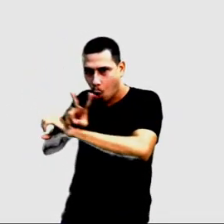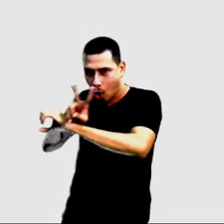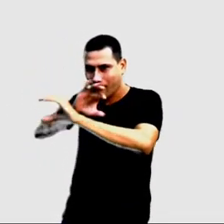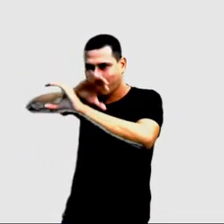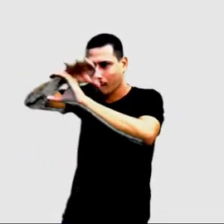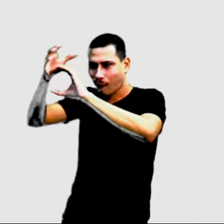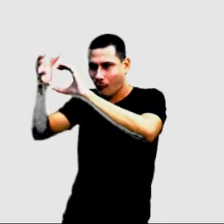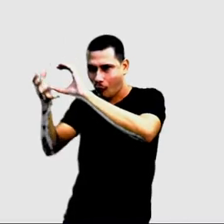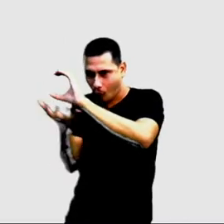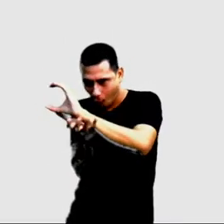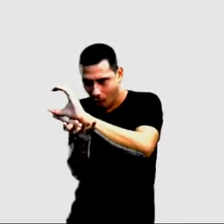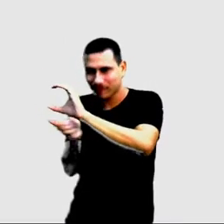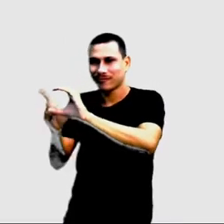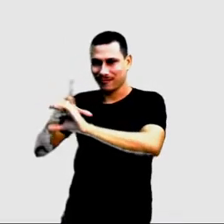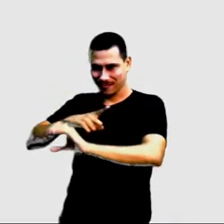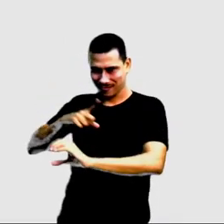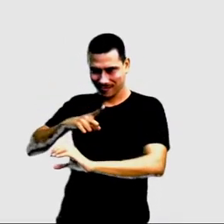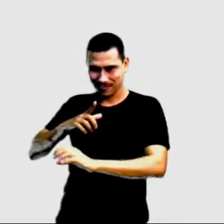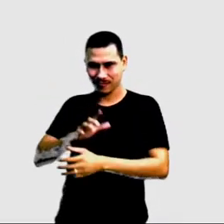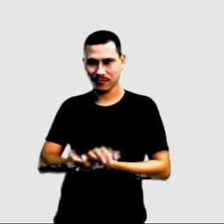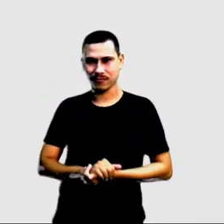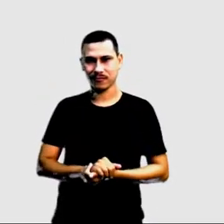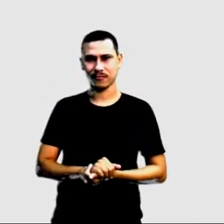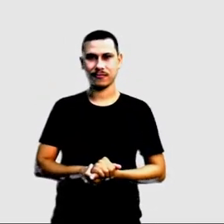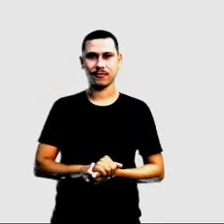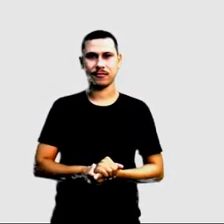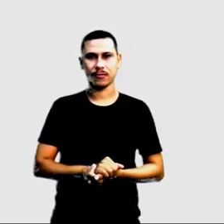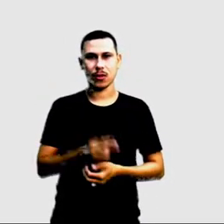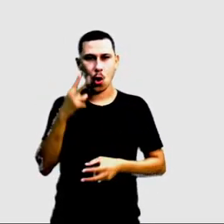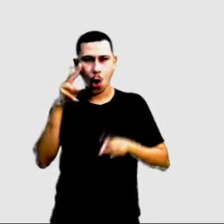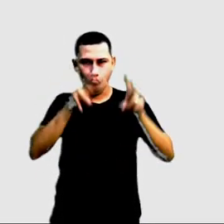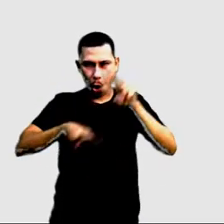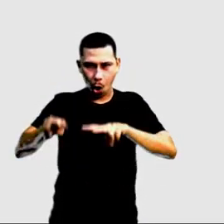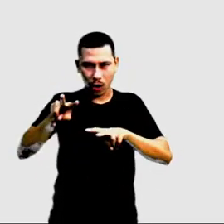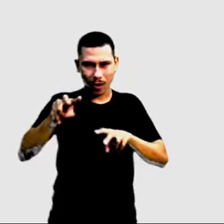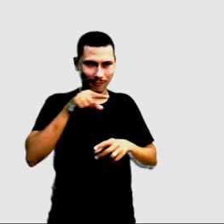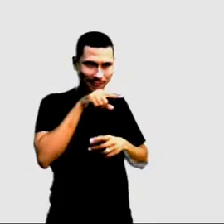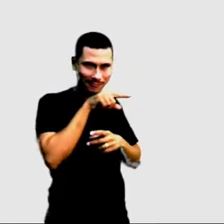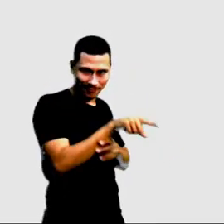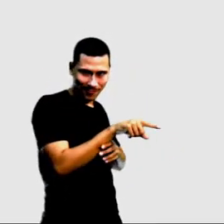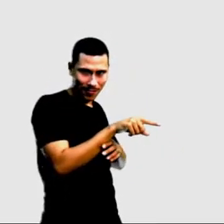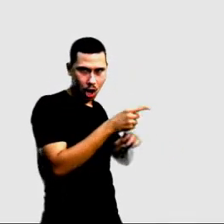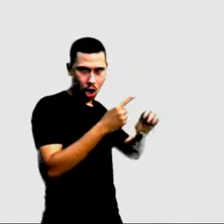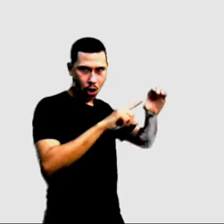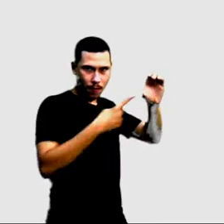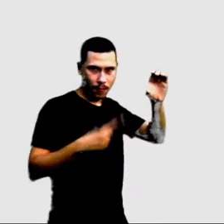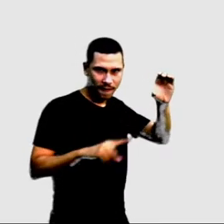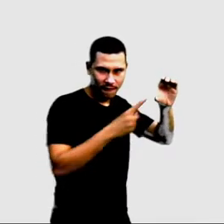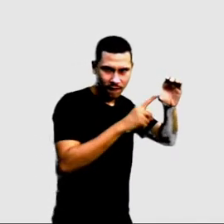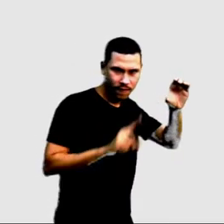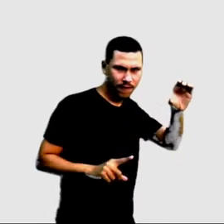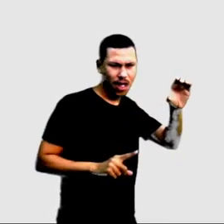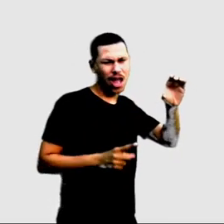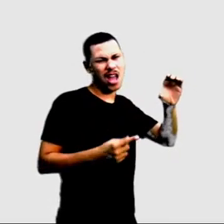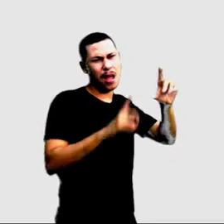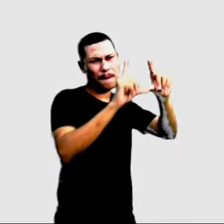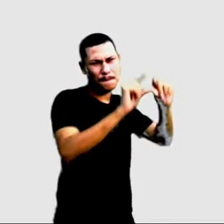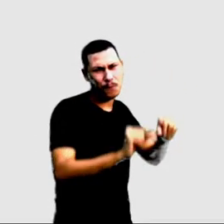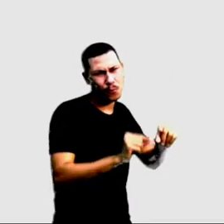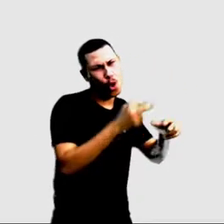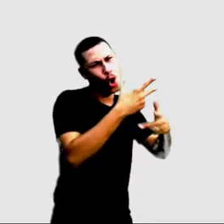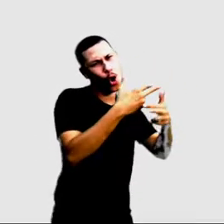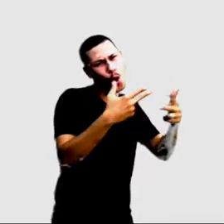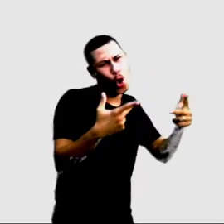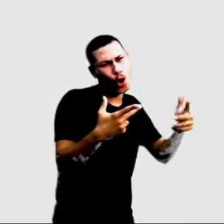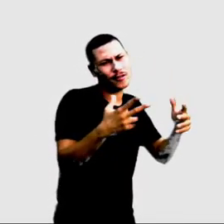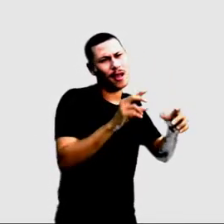que você viu no slide anterior, as procariontes, que ela só tem, né, algumas coisas, não tem núcleo e